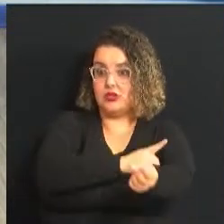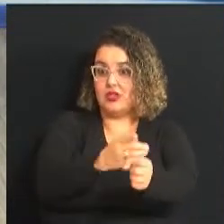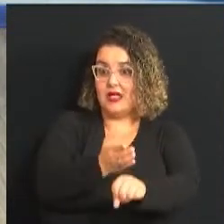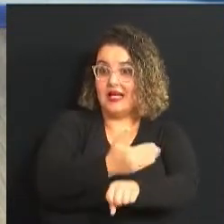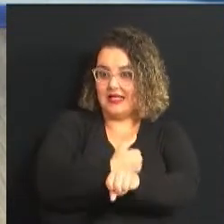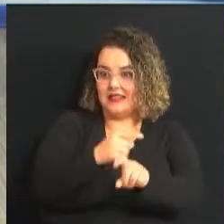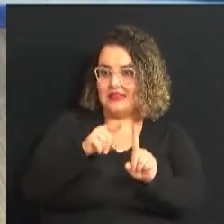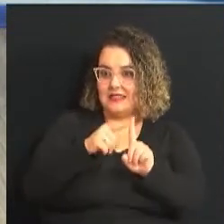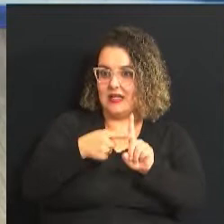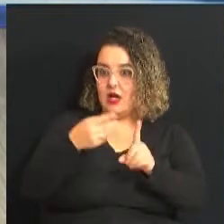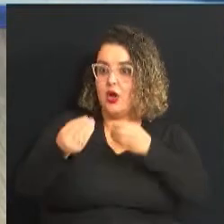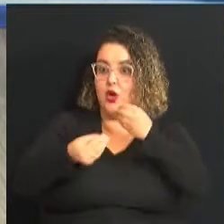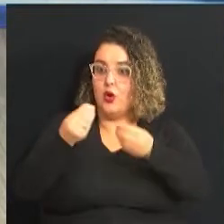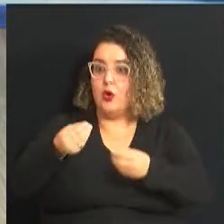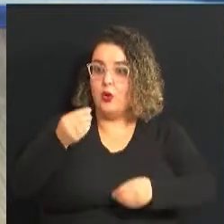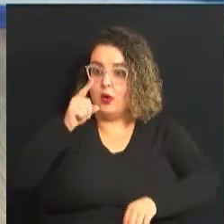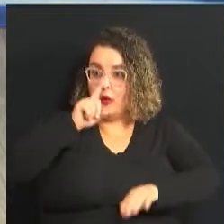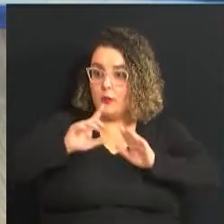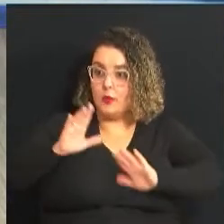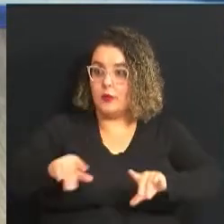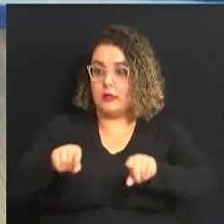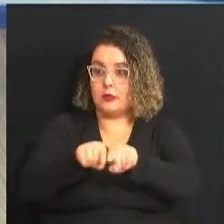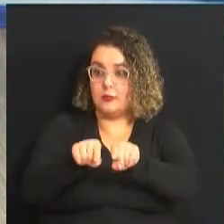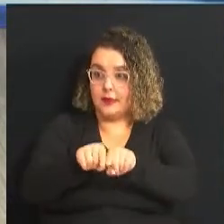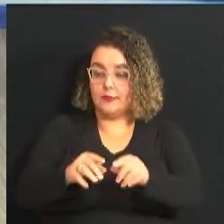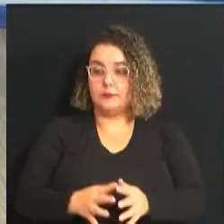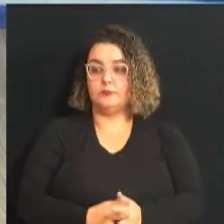como que deve ser o cuidado também?